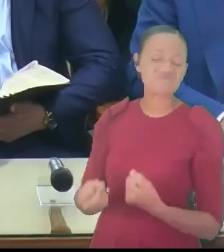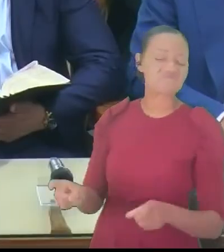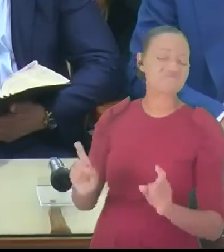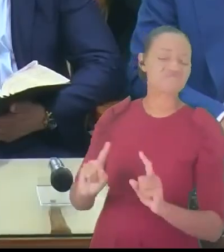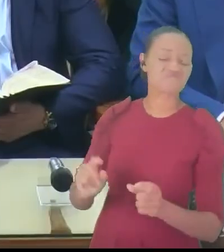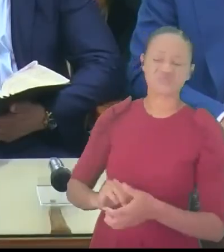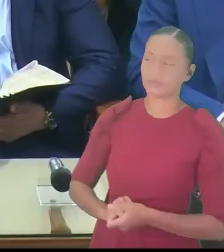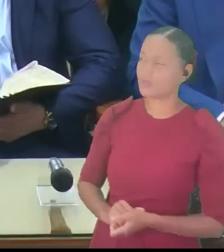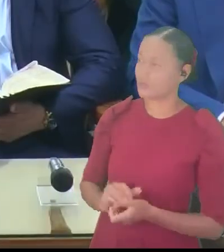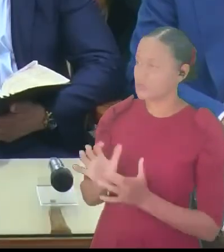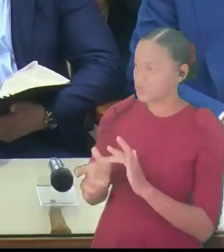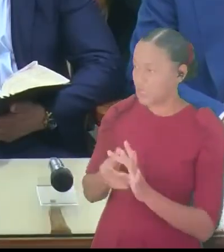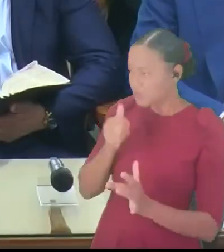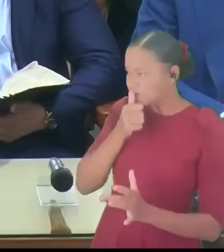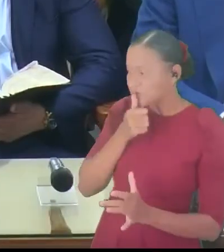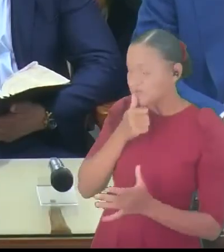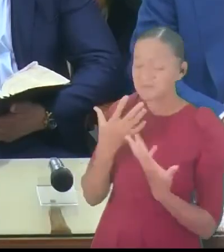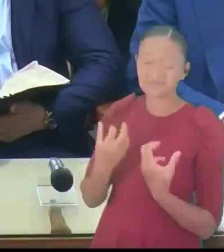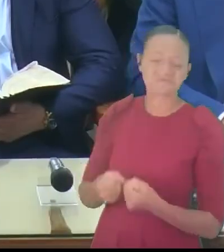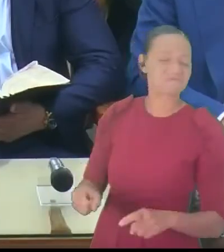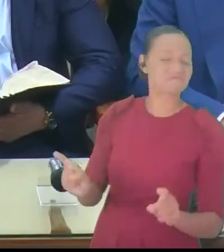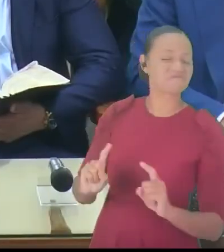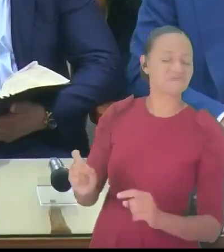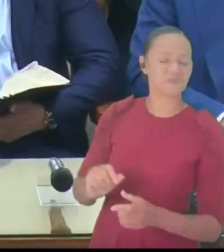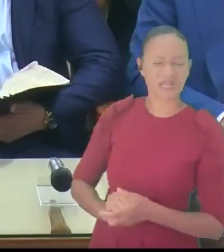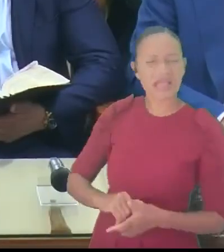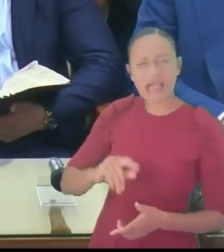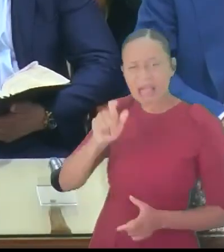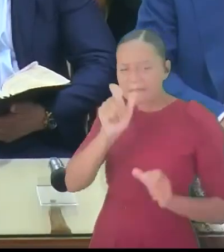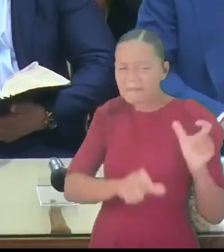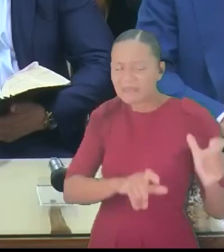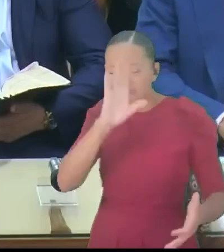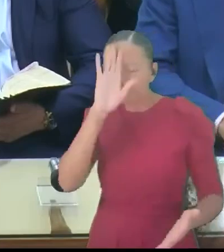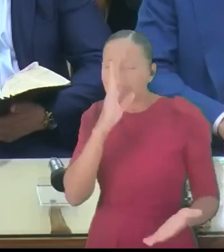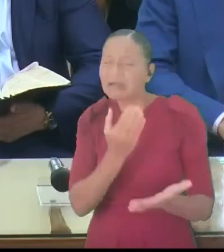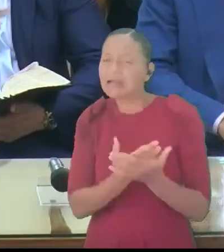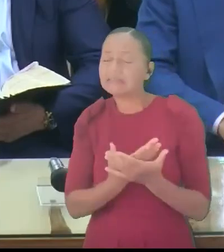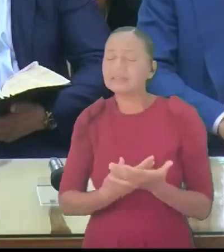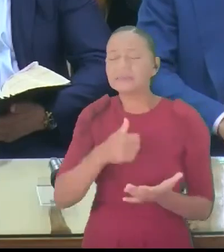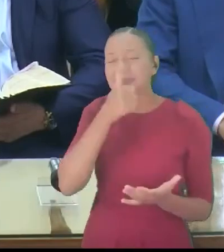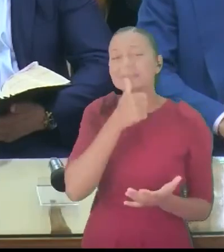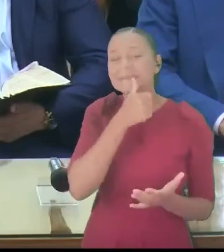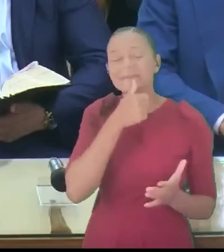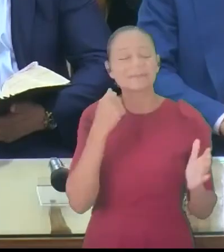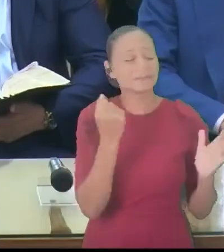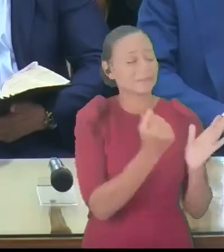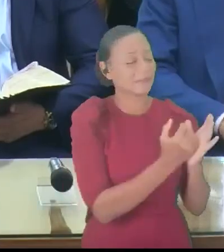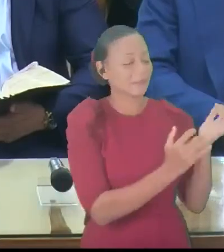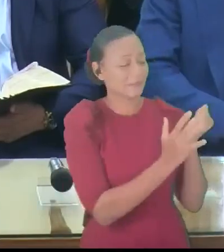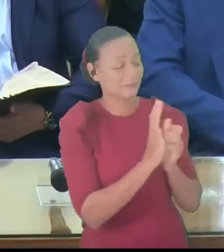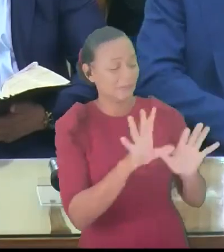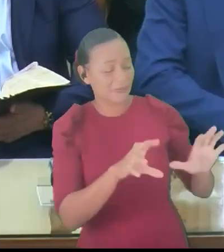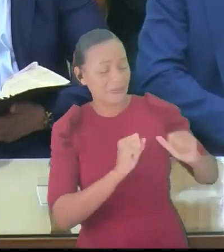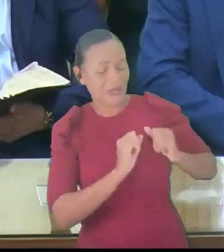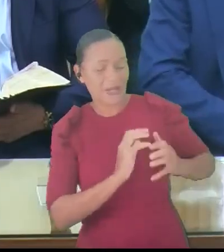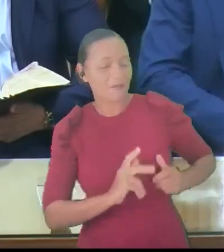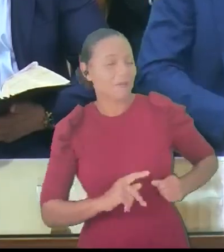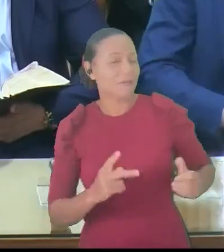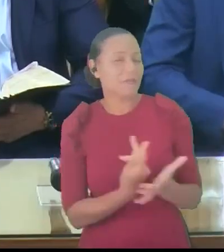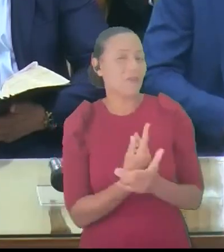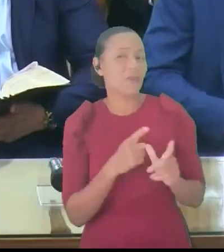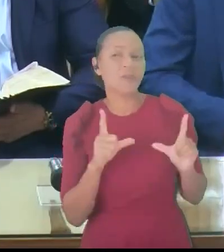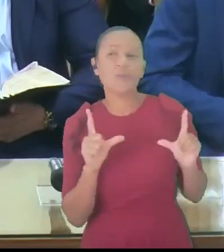Jesus e o seu sacrifício, quem não crê que o sacrifício dele na cruz purifica de todo o pecado, o que é que acontece com essa